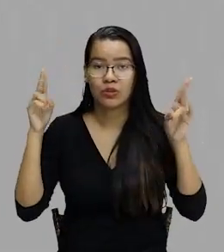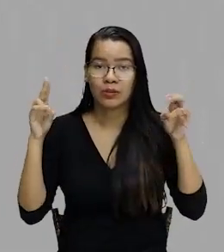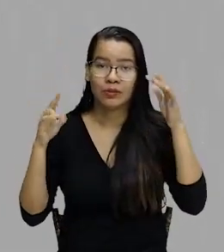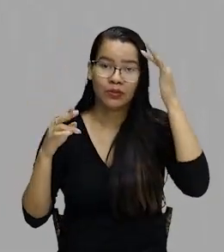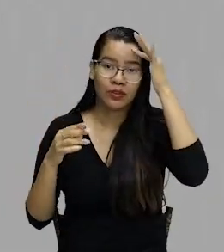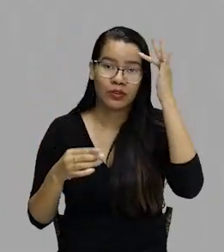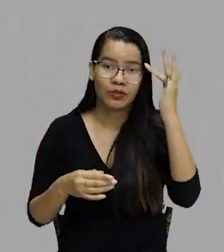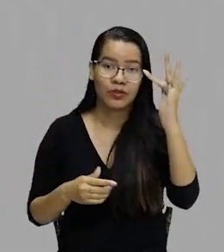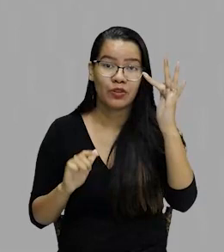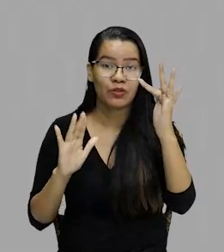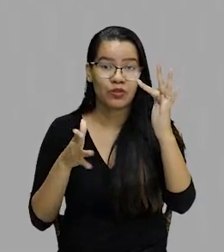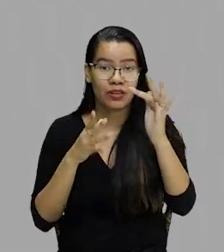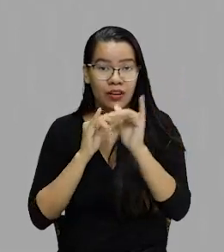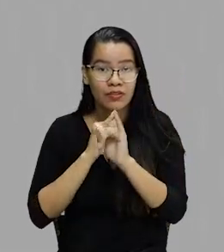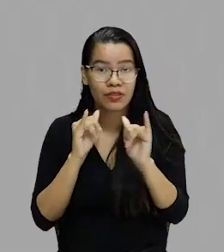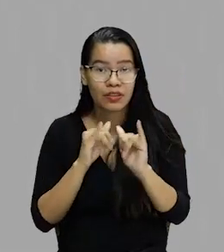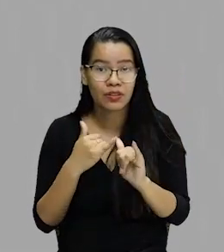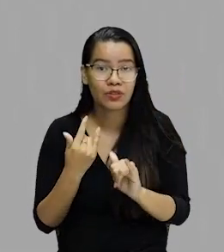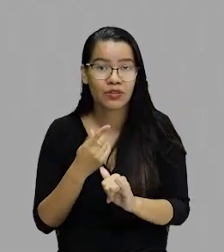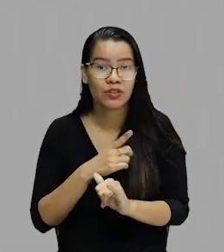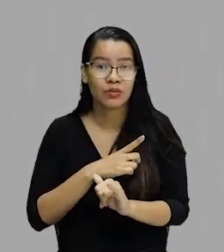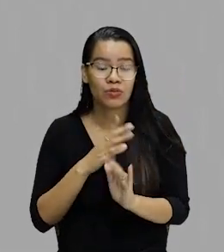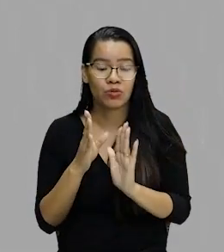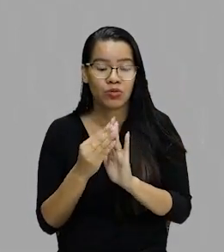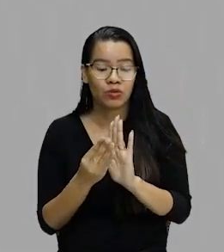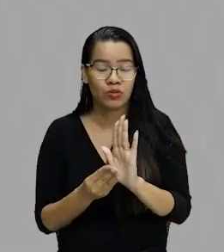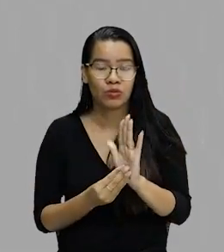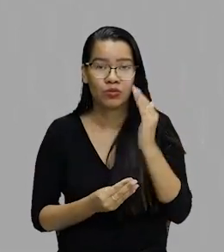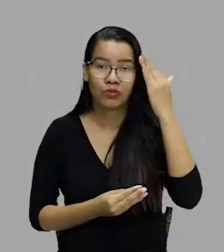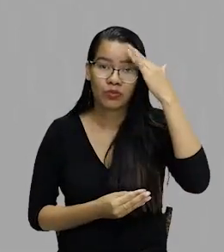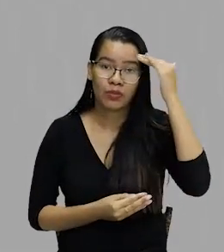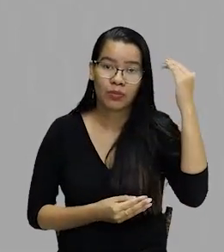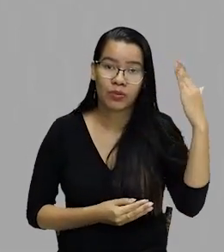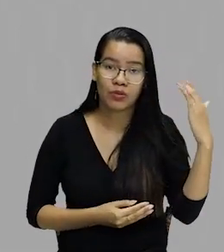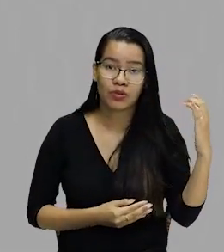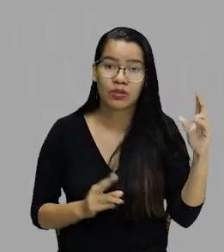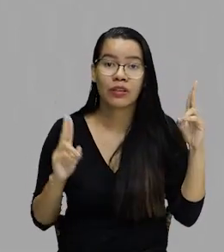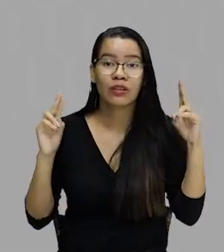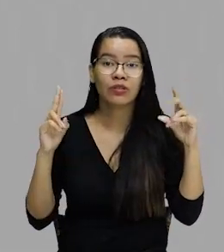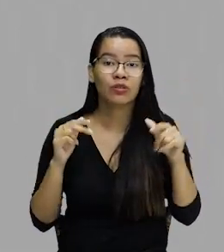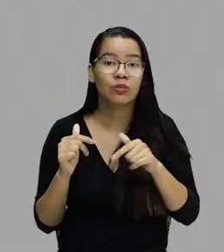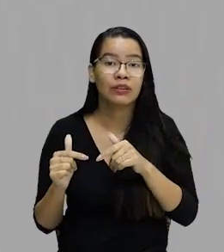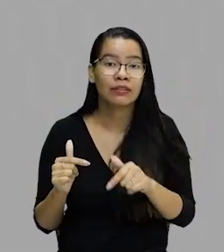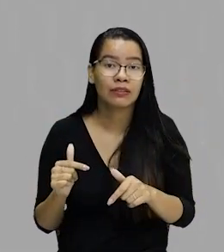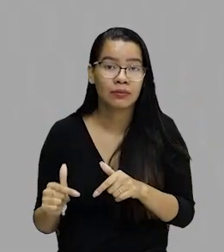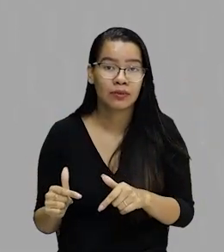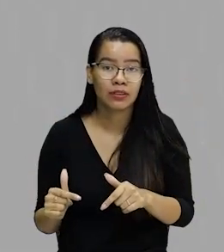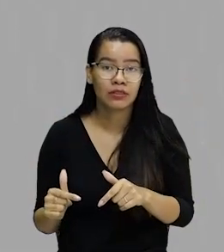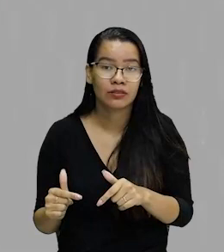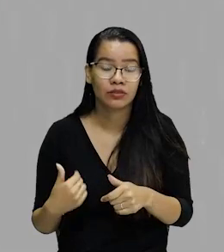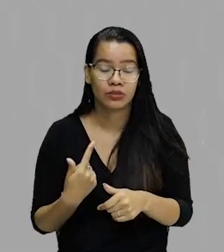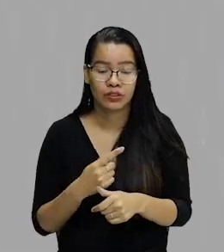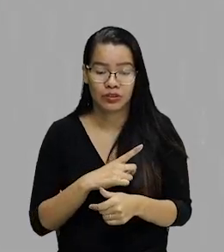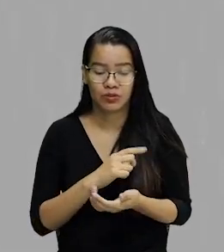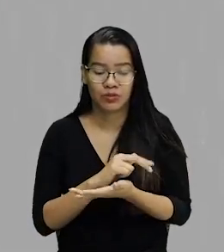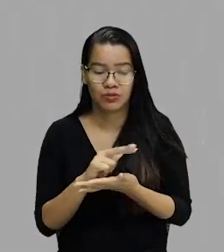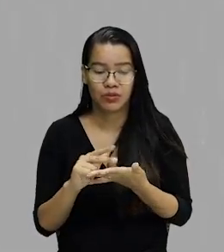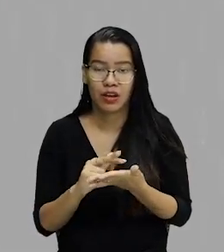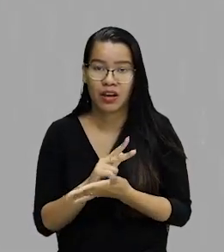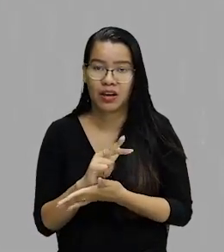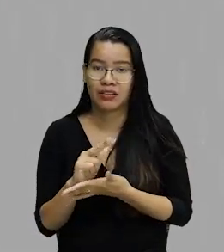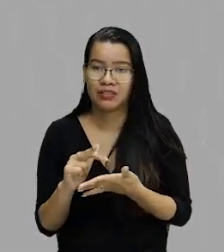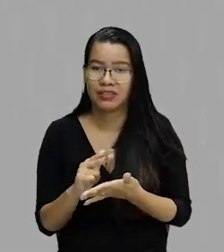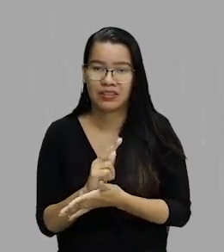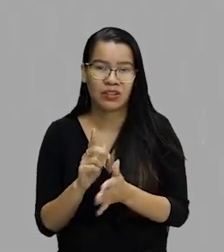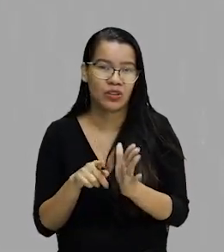já te avisei, nós temos um conteúdo muito famoso, que é o conteúdo sobre trabalho. Temos várias questões, muito